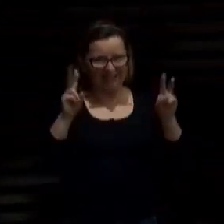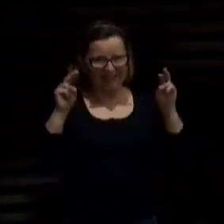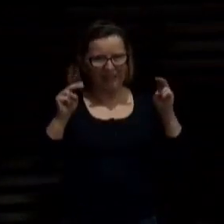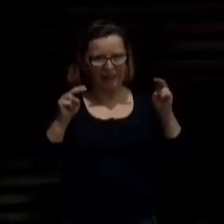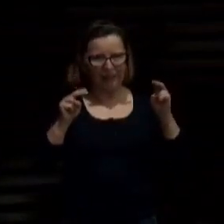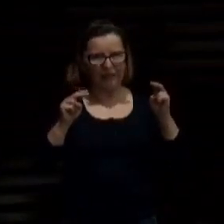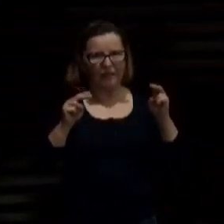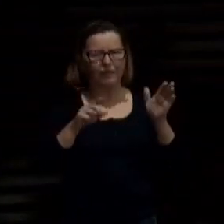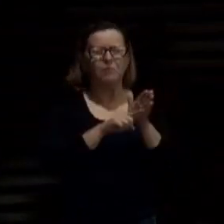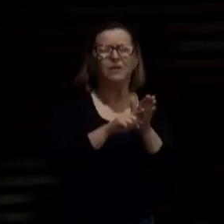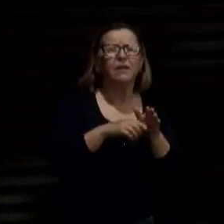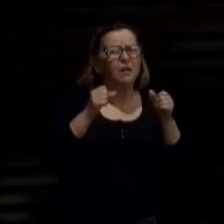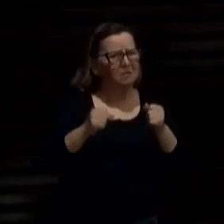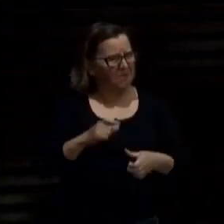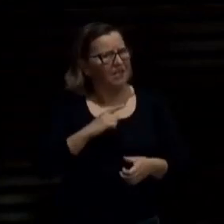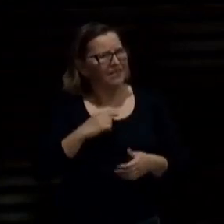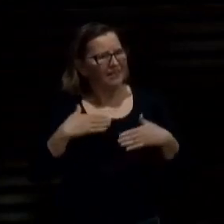ter alegria em minha vida?